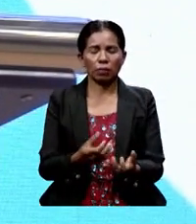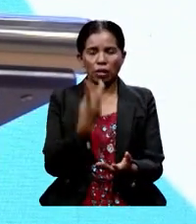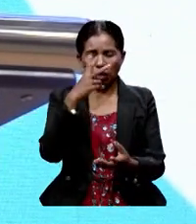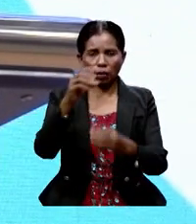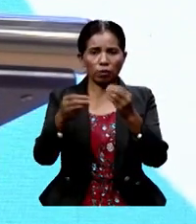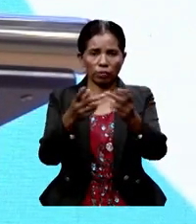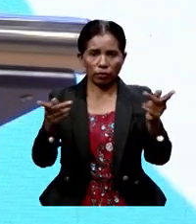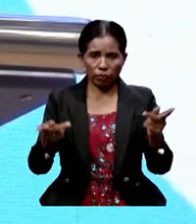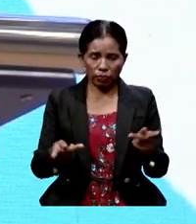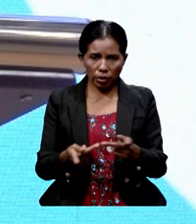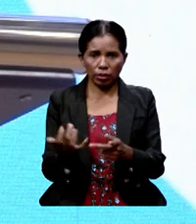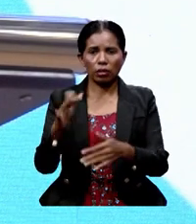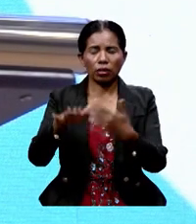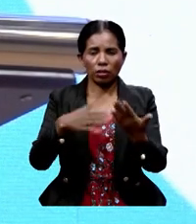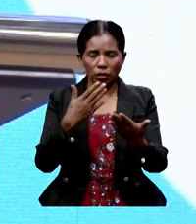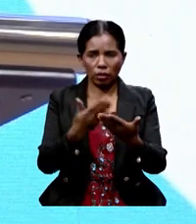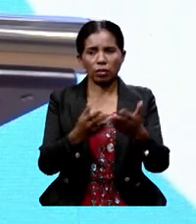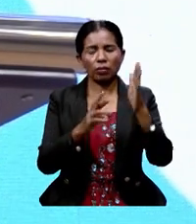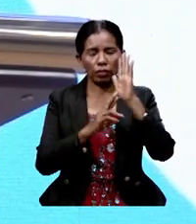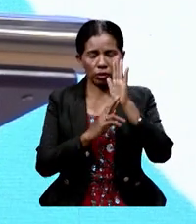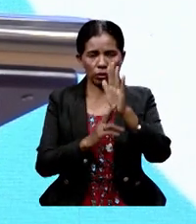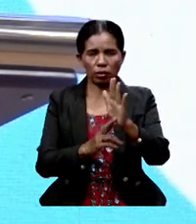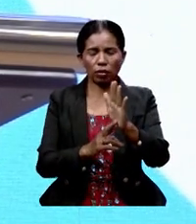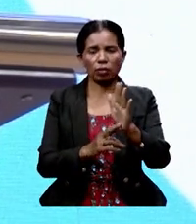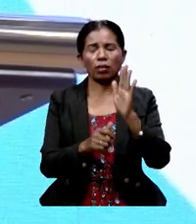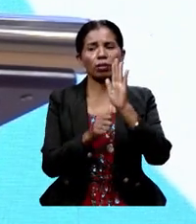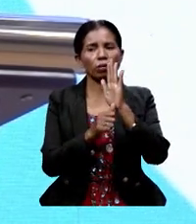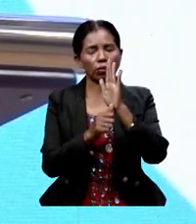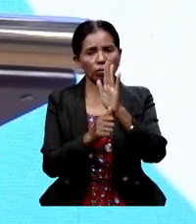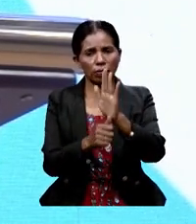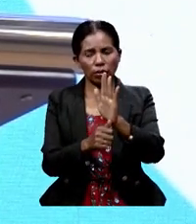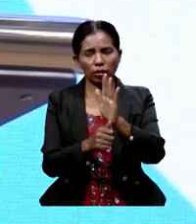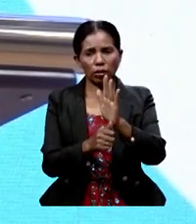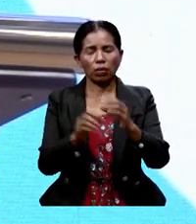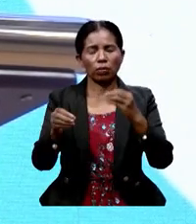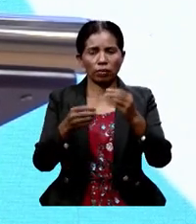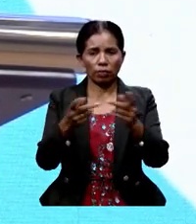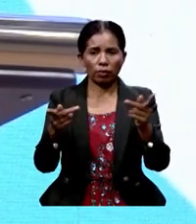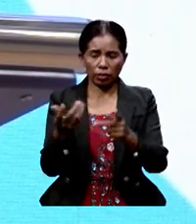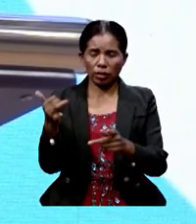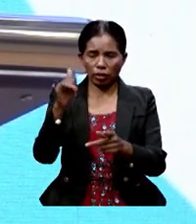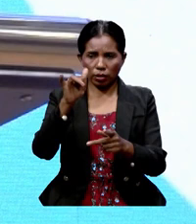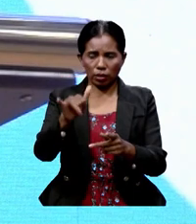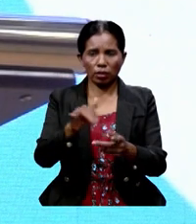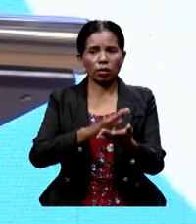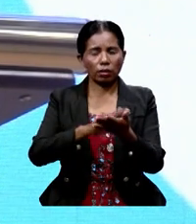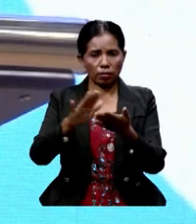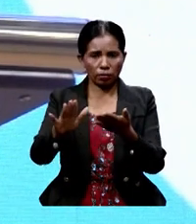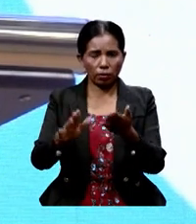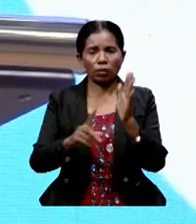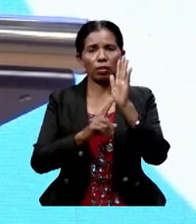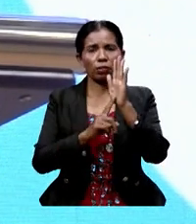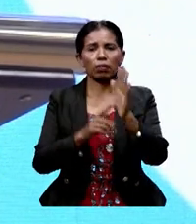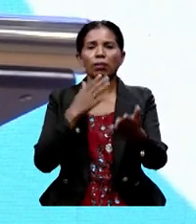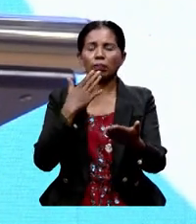ecossistemas e o bem-estar das gerações atuais e vindouras estão sob ameaça iminente e irremediável, muito